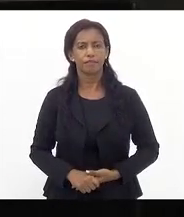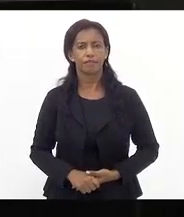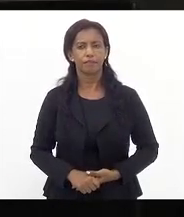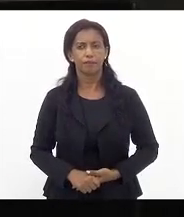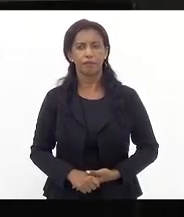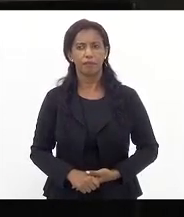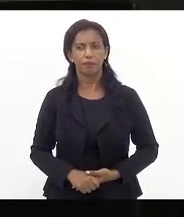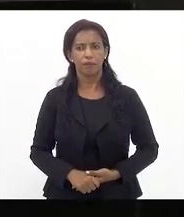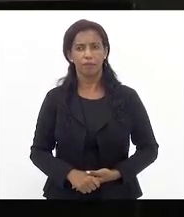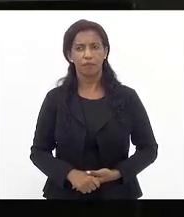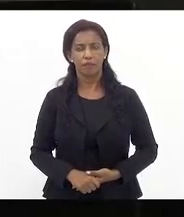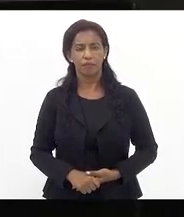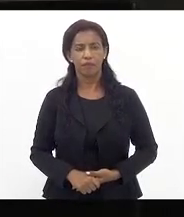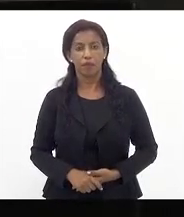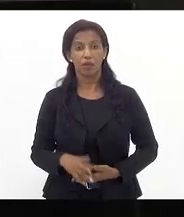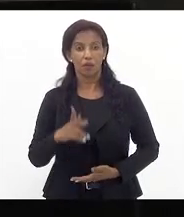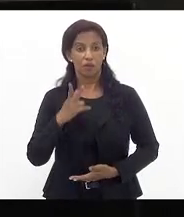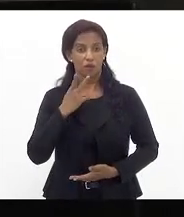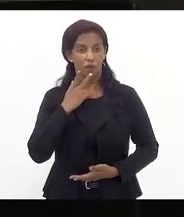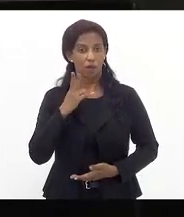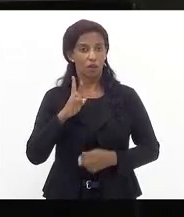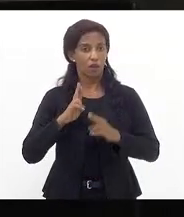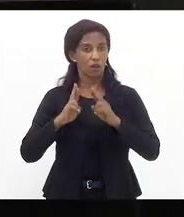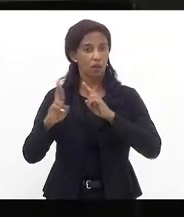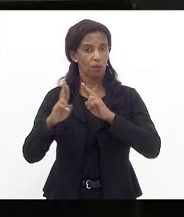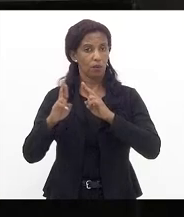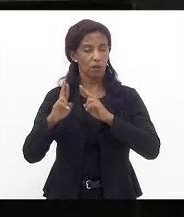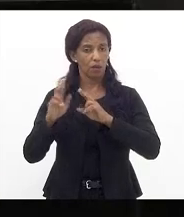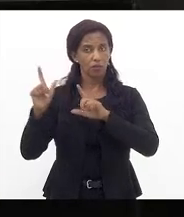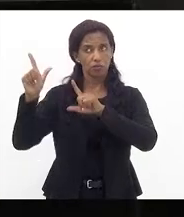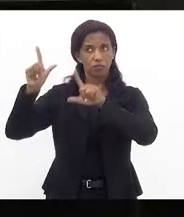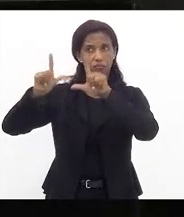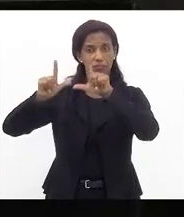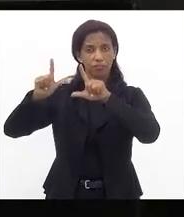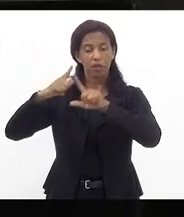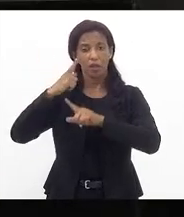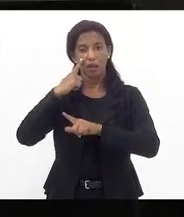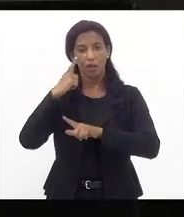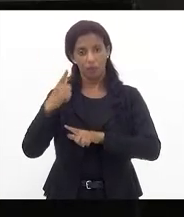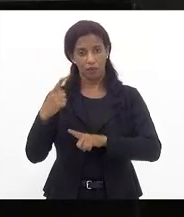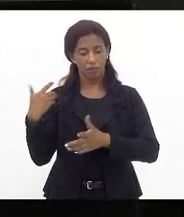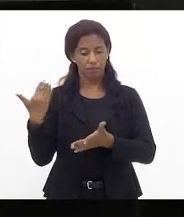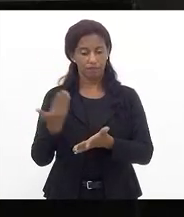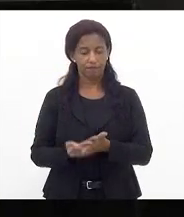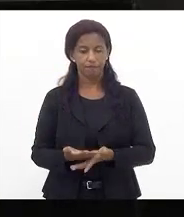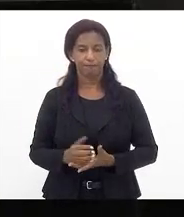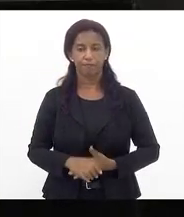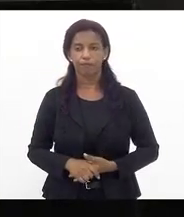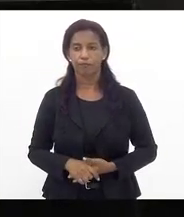Vou citar aqui uma reportagem que acabo de receber, deputado Tia Ju.